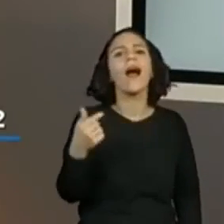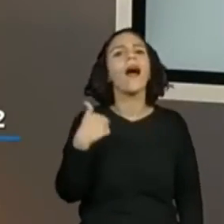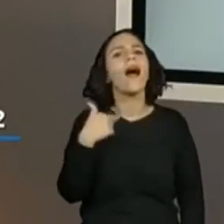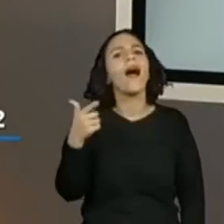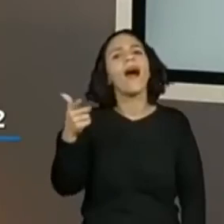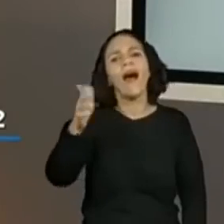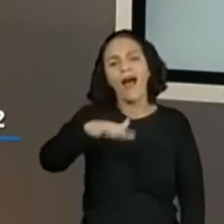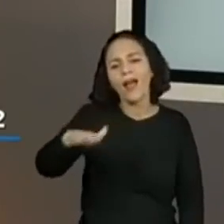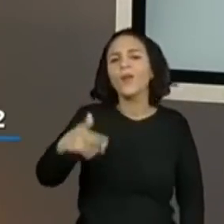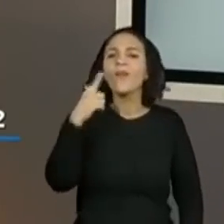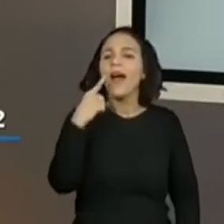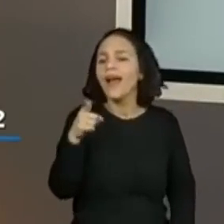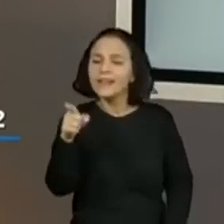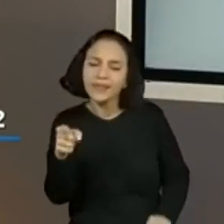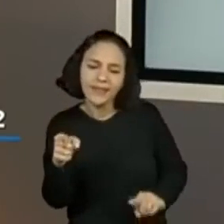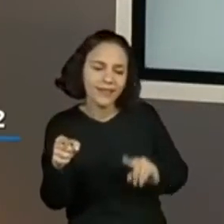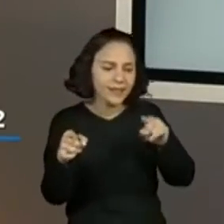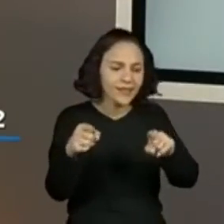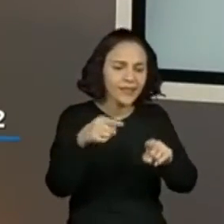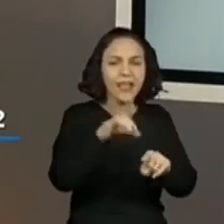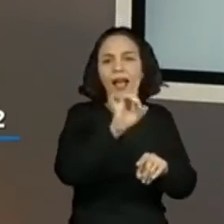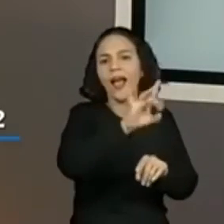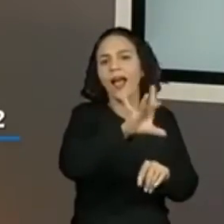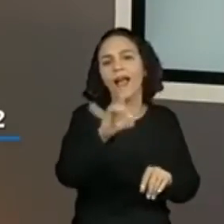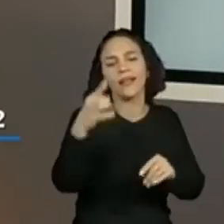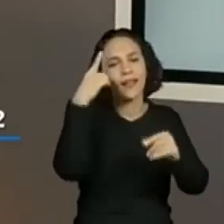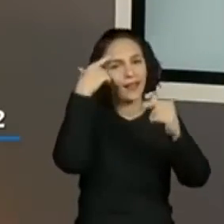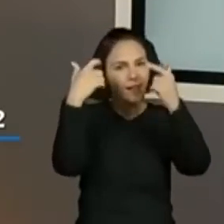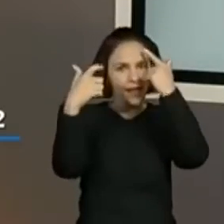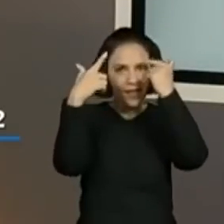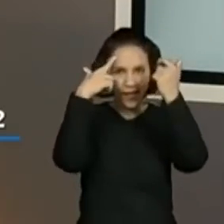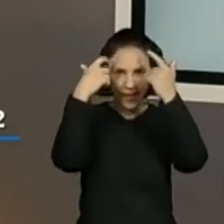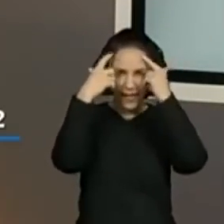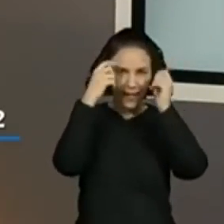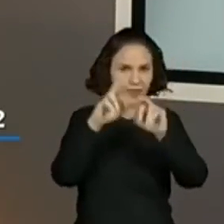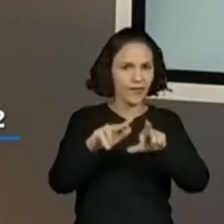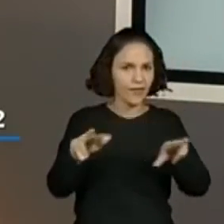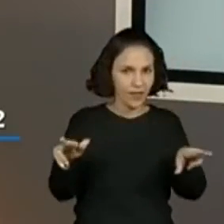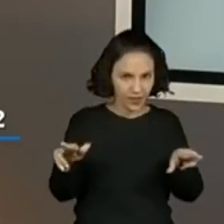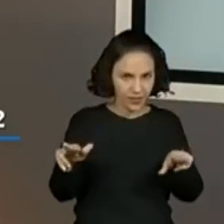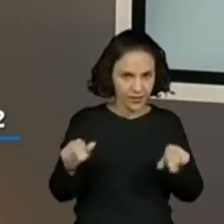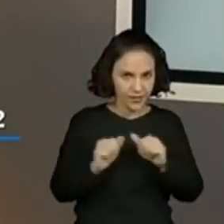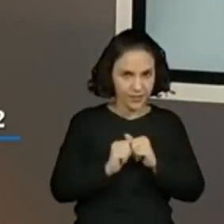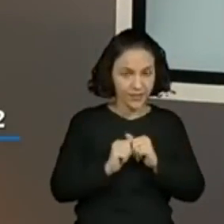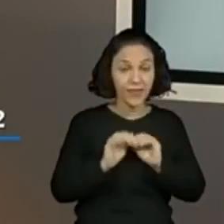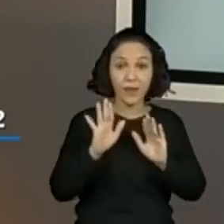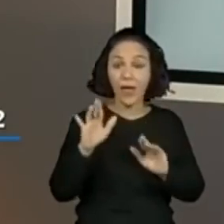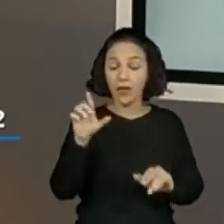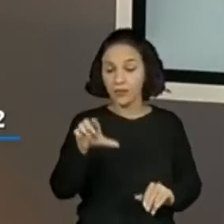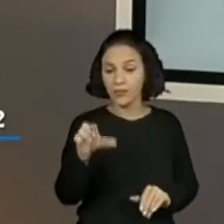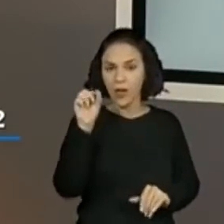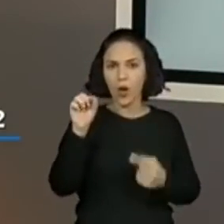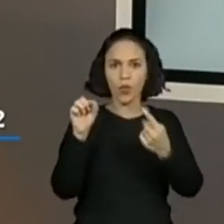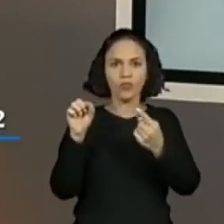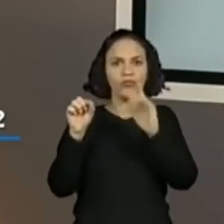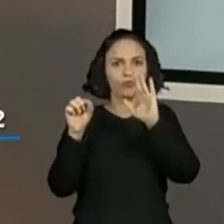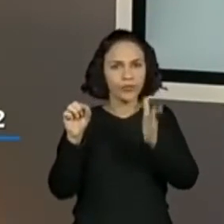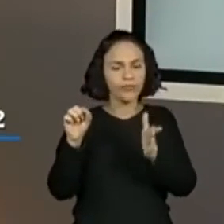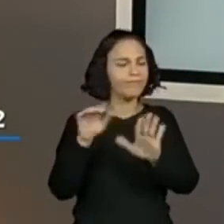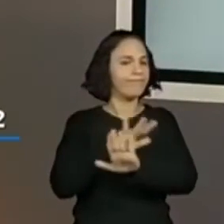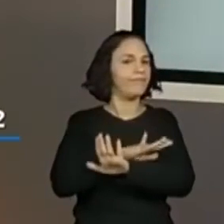pro, vamos fazer assim, assim. A gente coloca todos os possíveis finais. Quando a gente escolhe um, aí